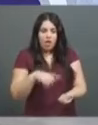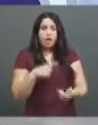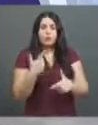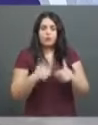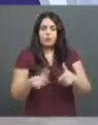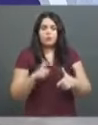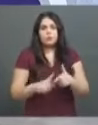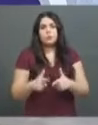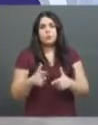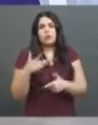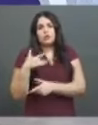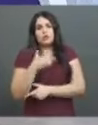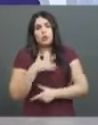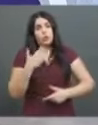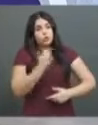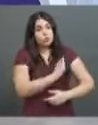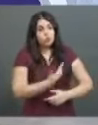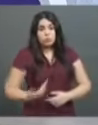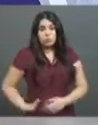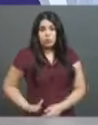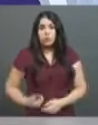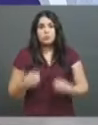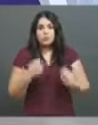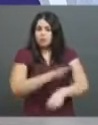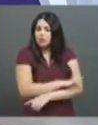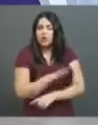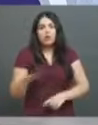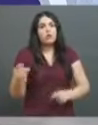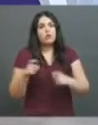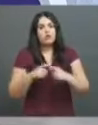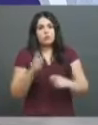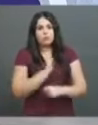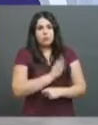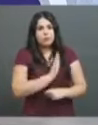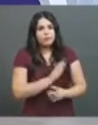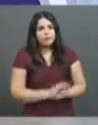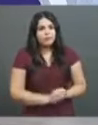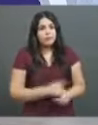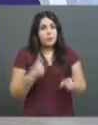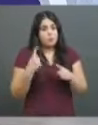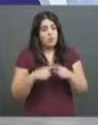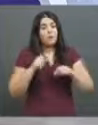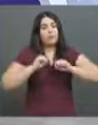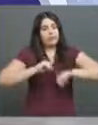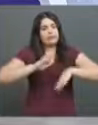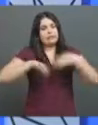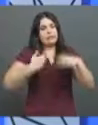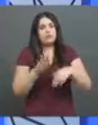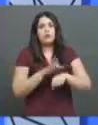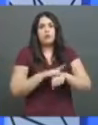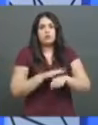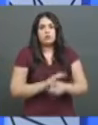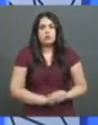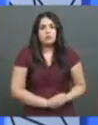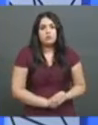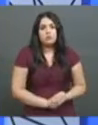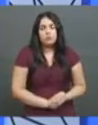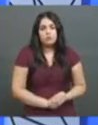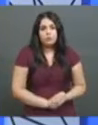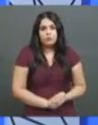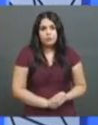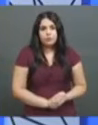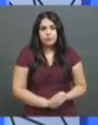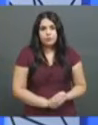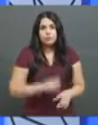que tem que ser levado para avaliação cardiológica, porque a chance de desenvolver problemas é grande e as